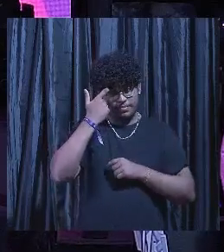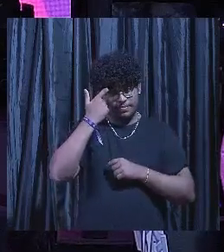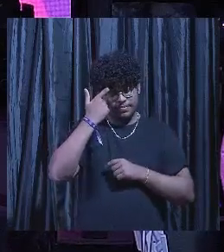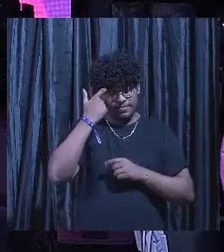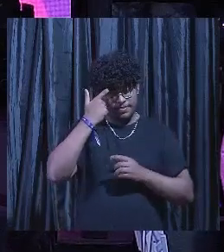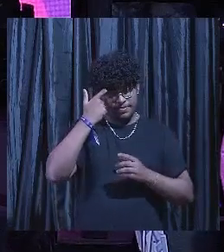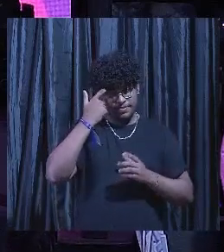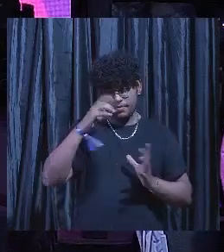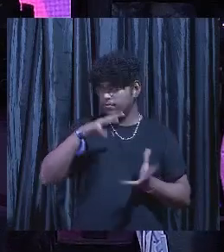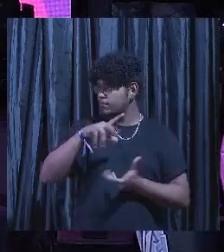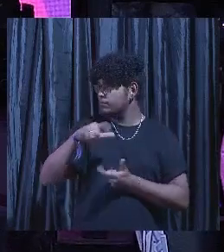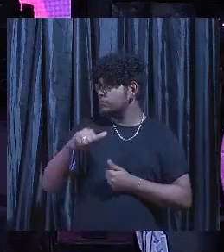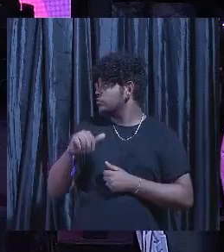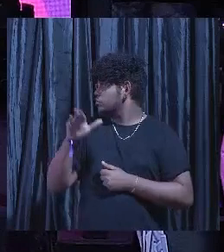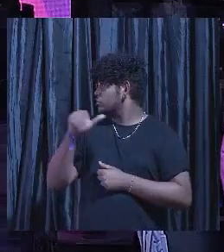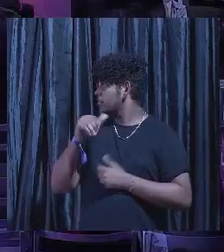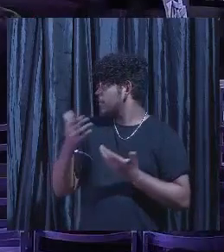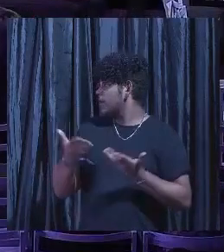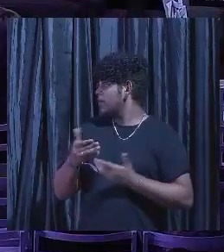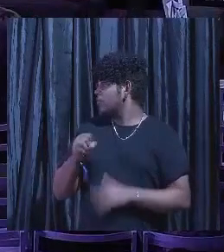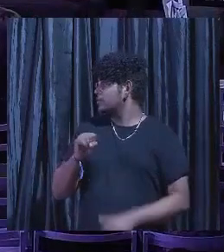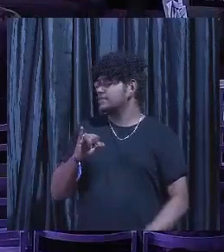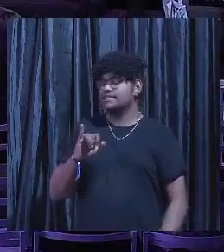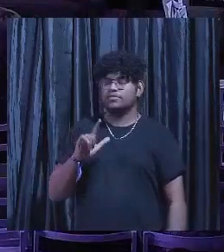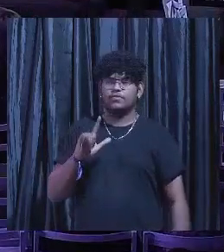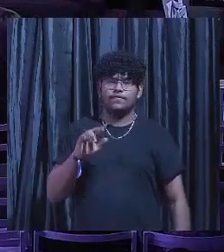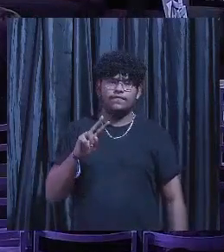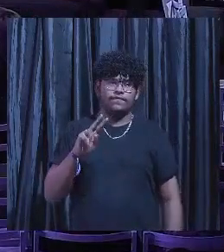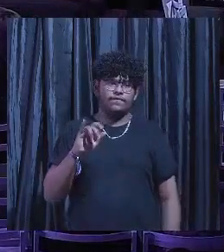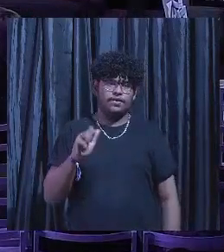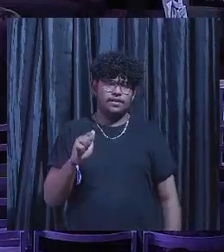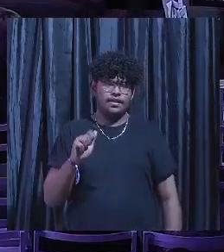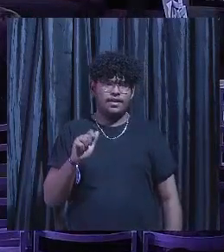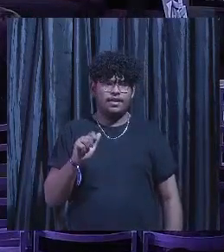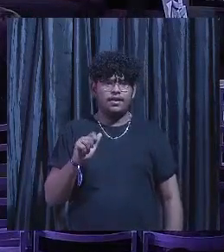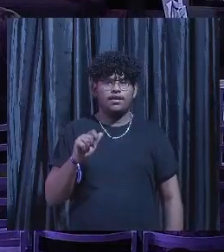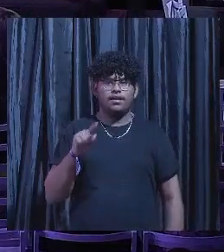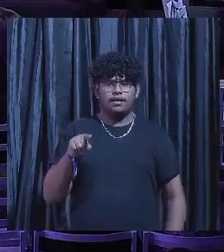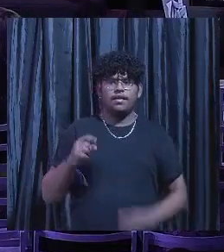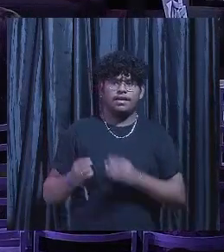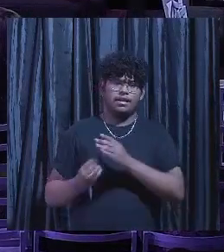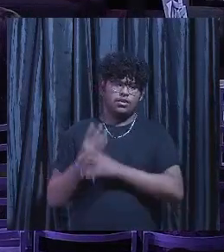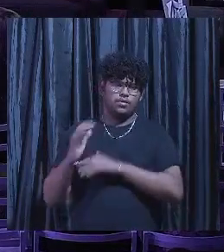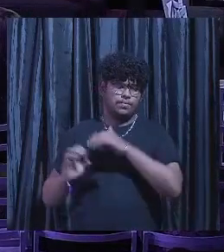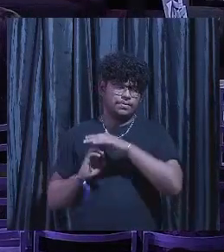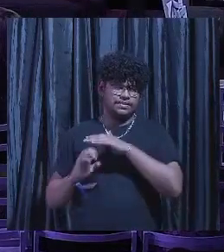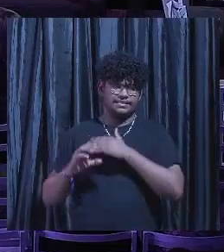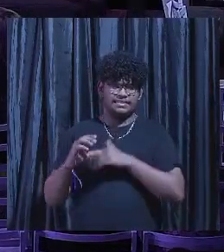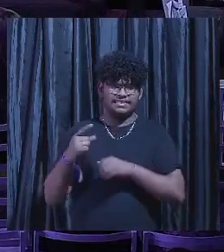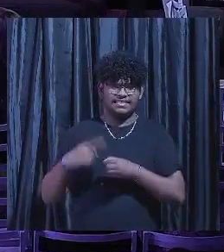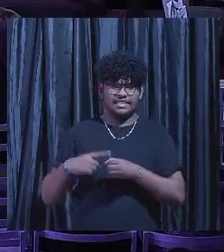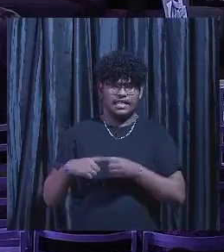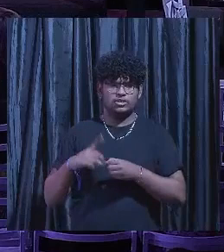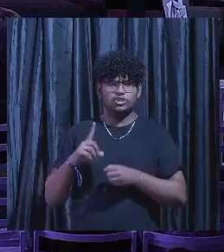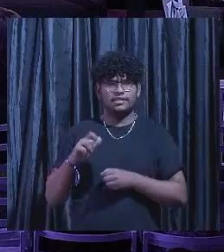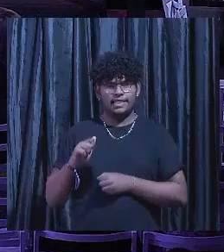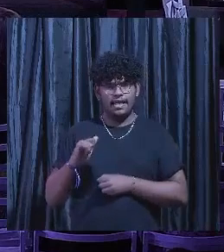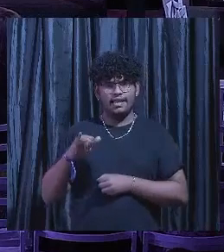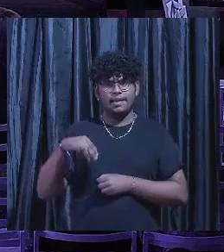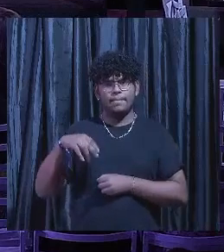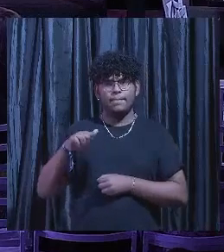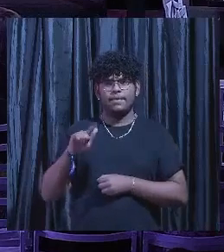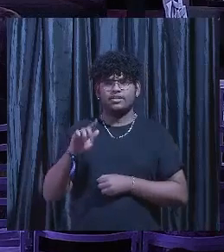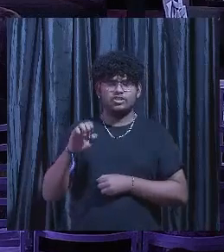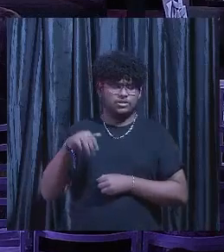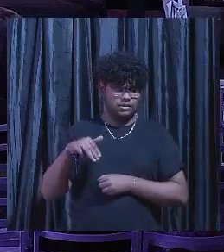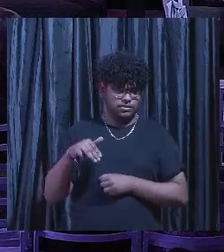a Silvia Arona, que é CEO da Cidade da Imagem. Ela vai falar sobre isso. Tem